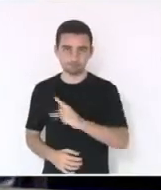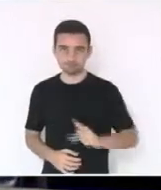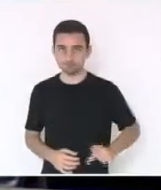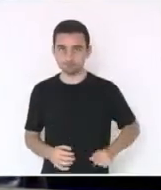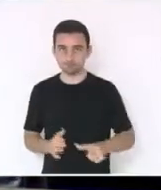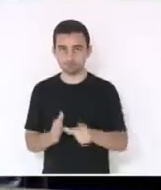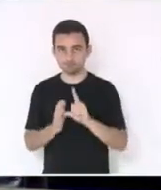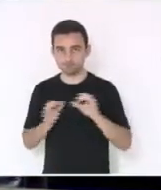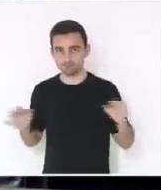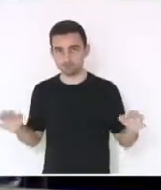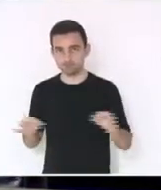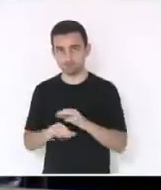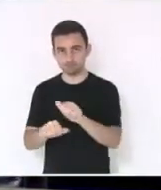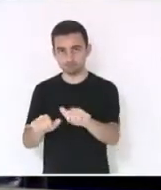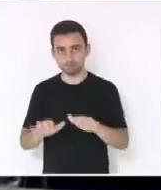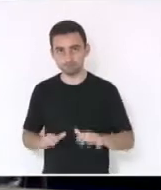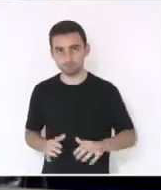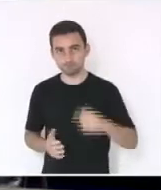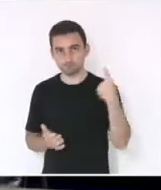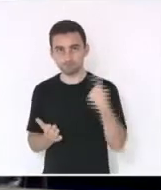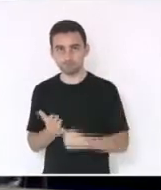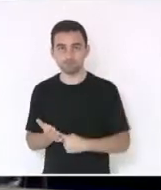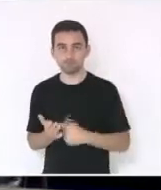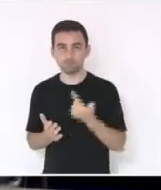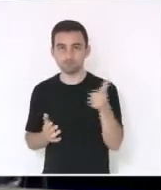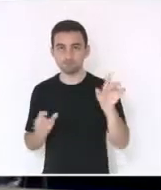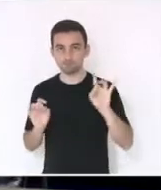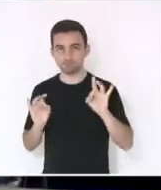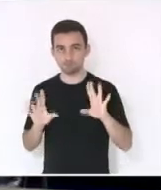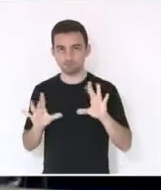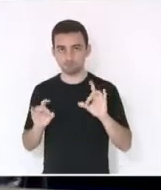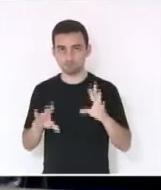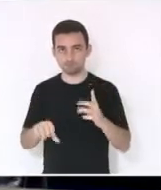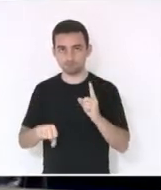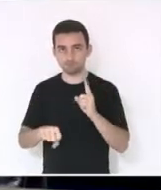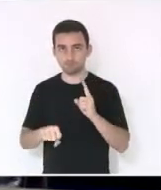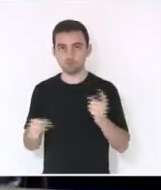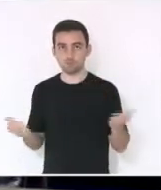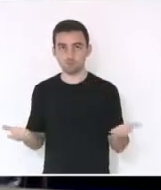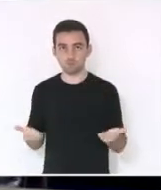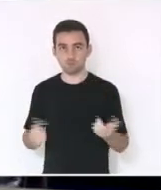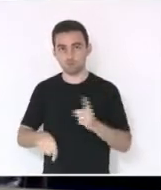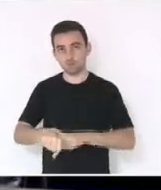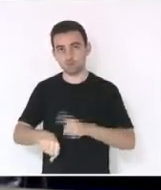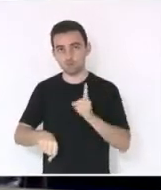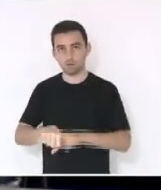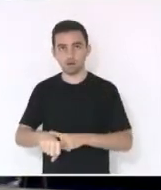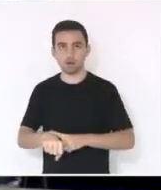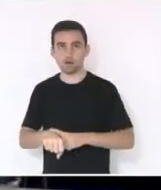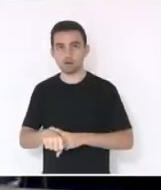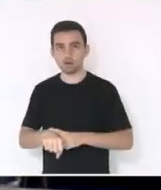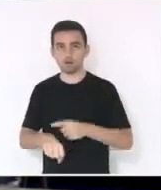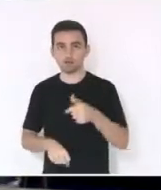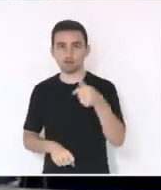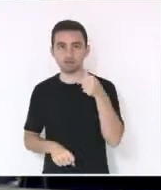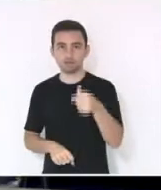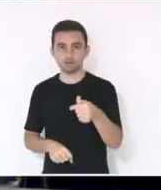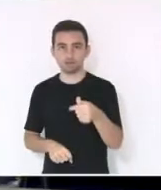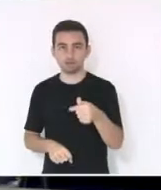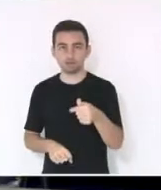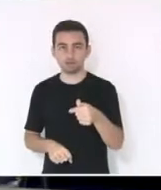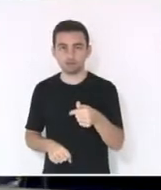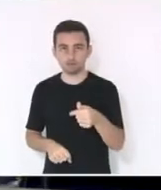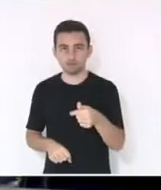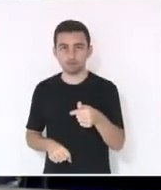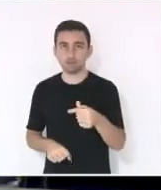de encerrar a sessão, convocou outra especial para hoje, às 19 horas, para mostrar. Para